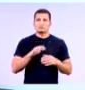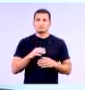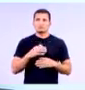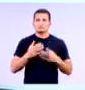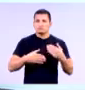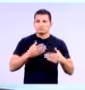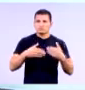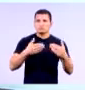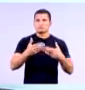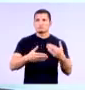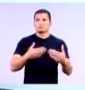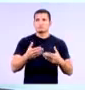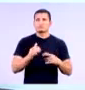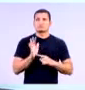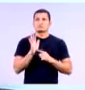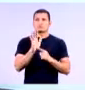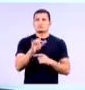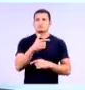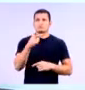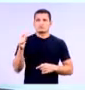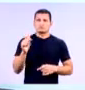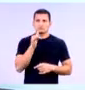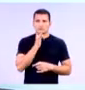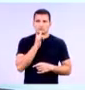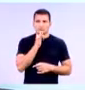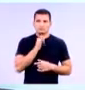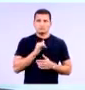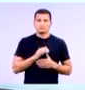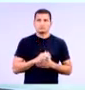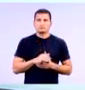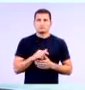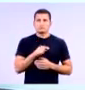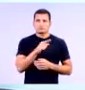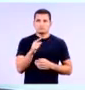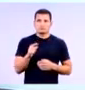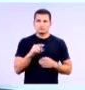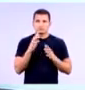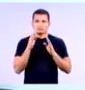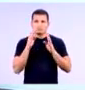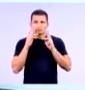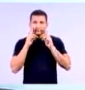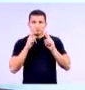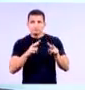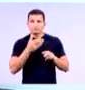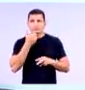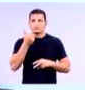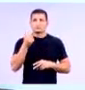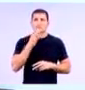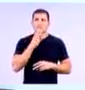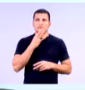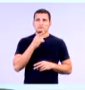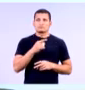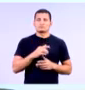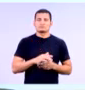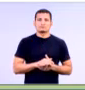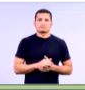longo do tempo, tentar mostrar outros exemplos para vocês fixarem mais o conhecimento aí, tá?